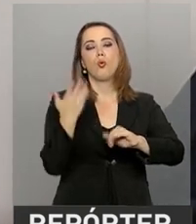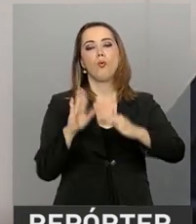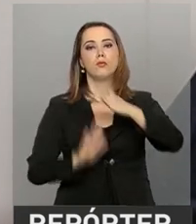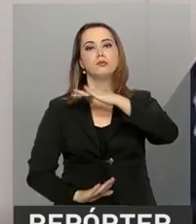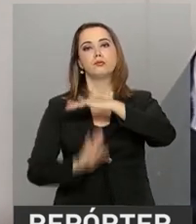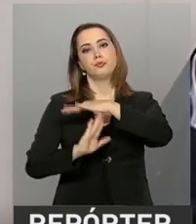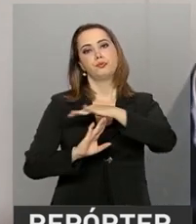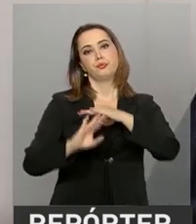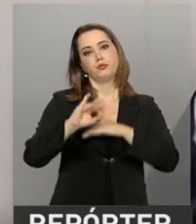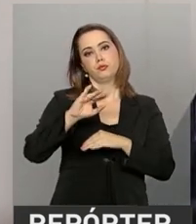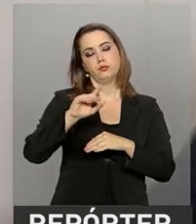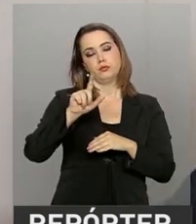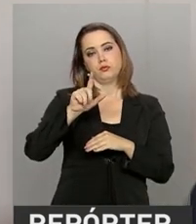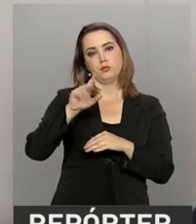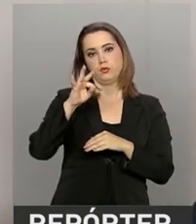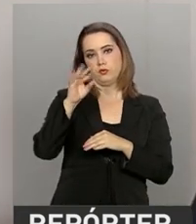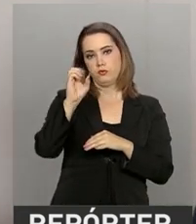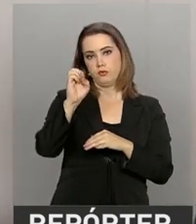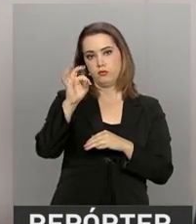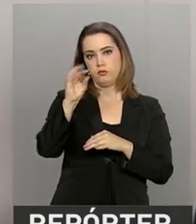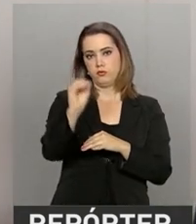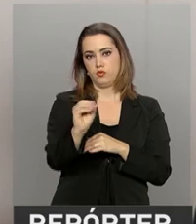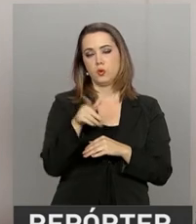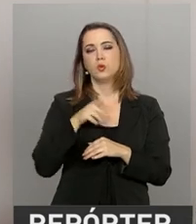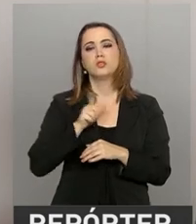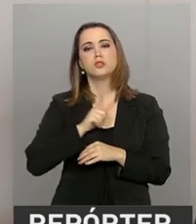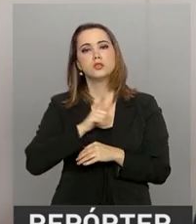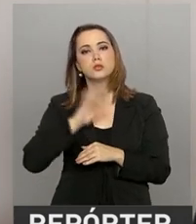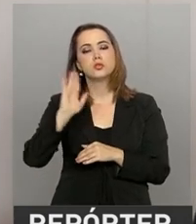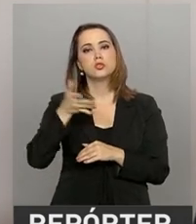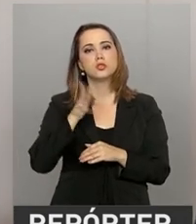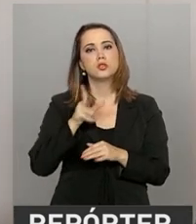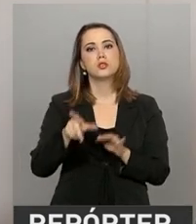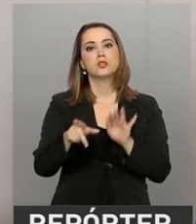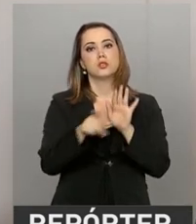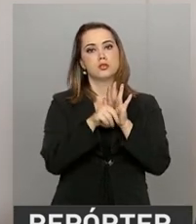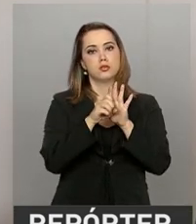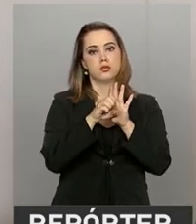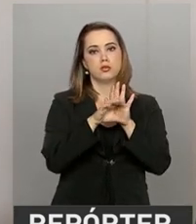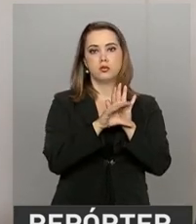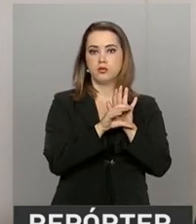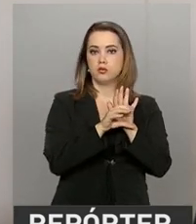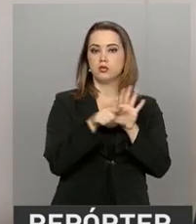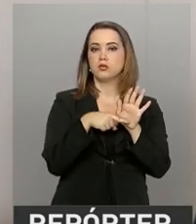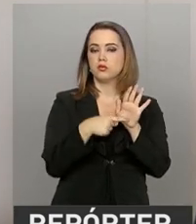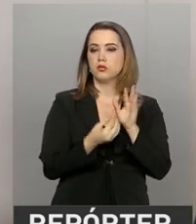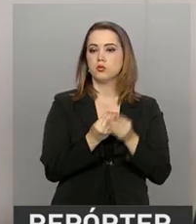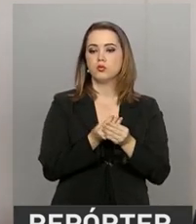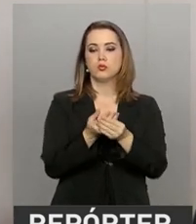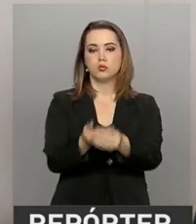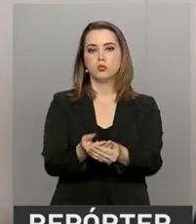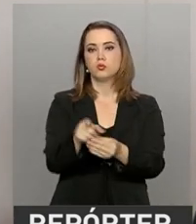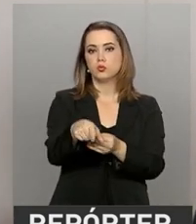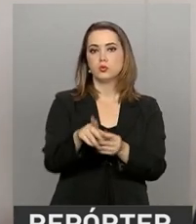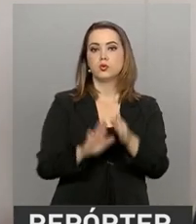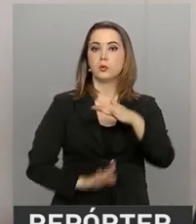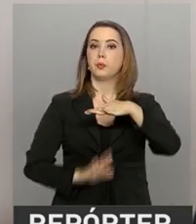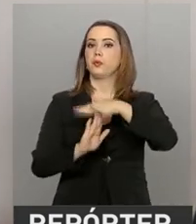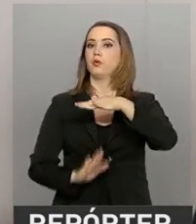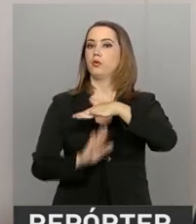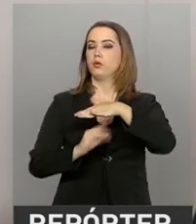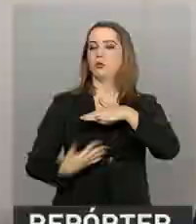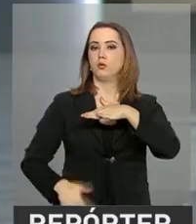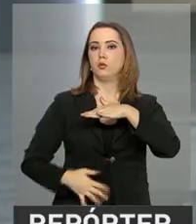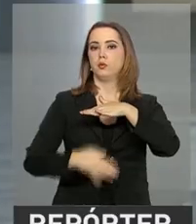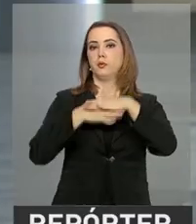já que consta na PEC, que é a proposta de emenda constitucional, limitando o crescimento dos gastos da